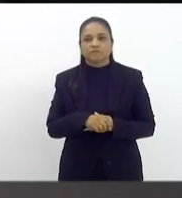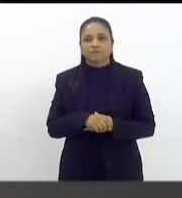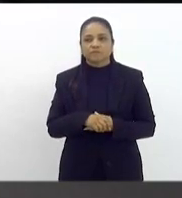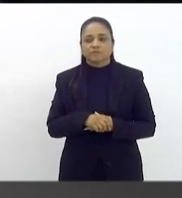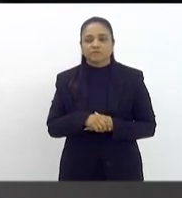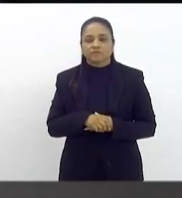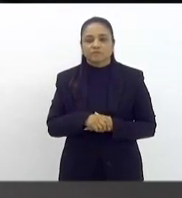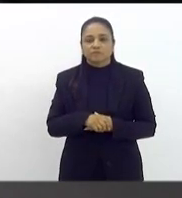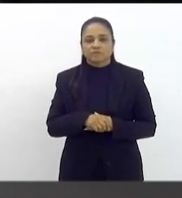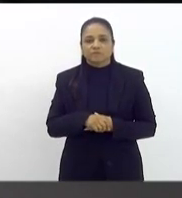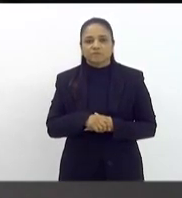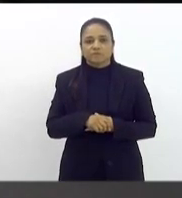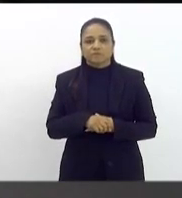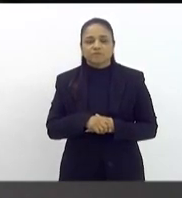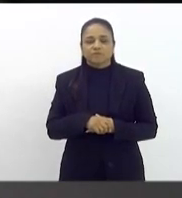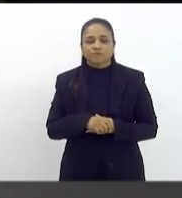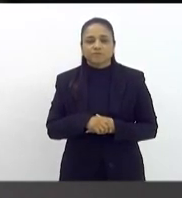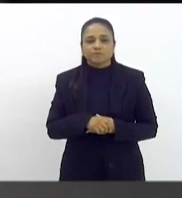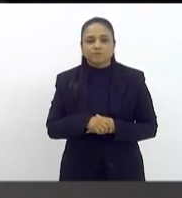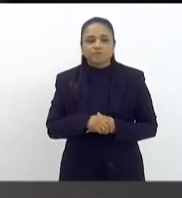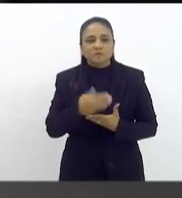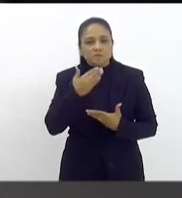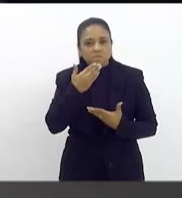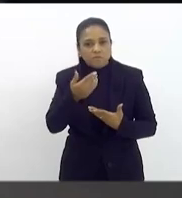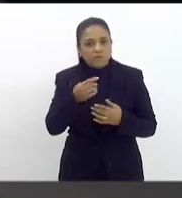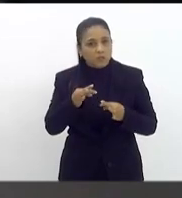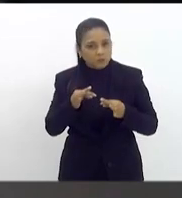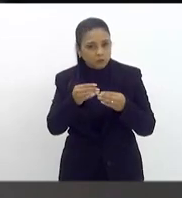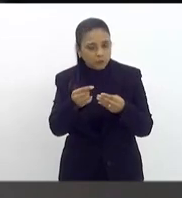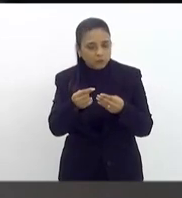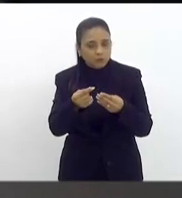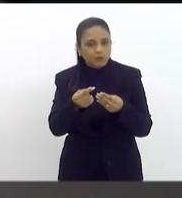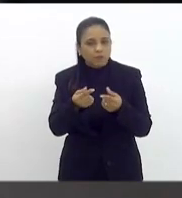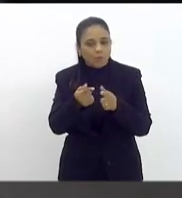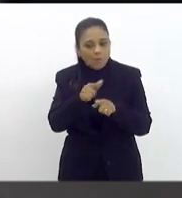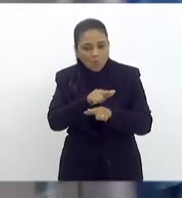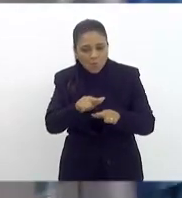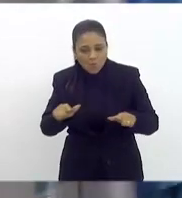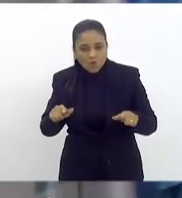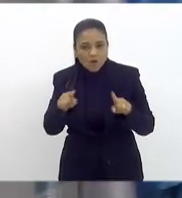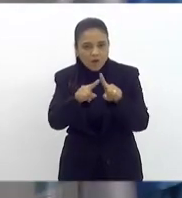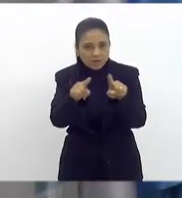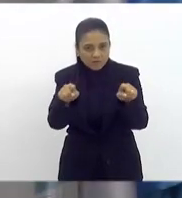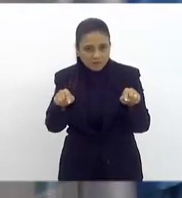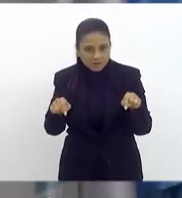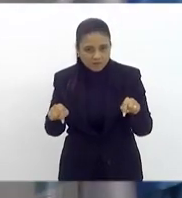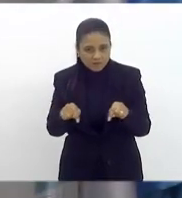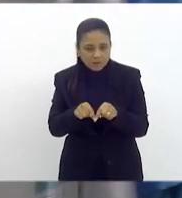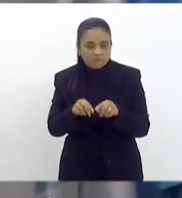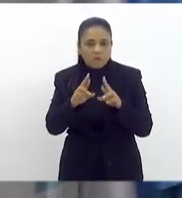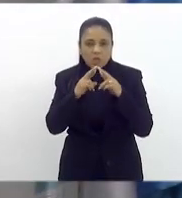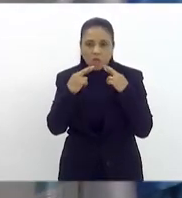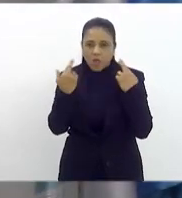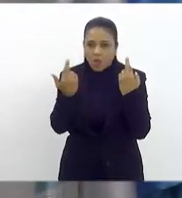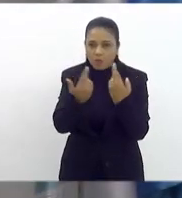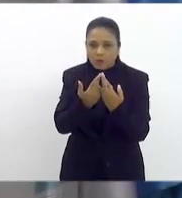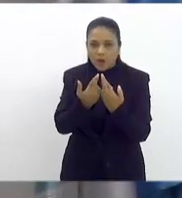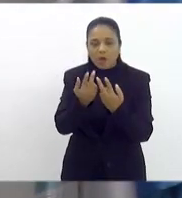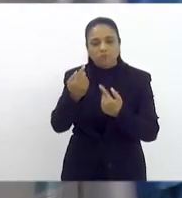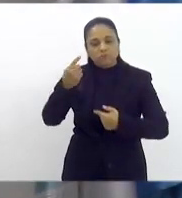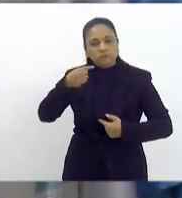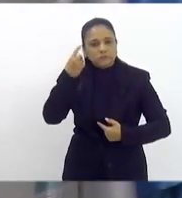da... Eu peço a todos que esvaziem a sala para a gente fazer uma reunião deliberativa entre os deputados, se mantenha